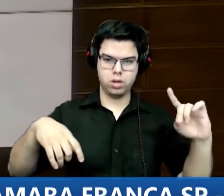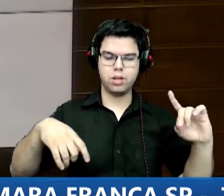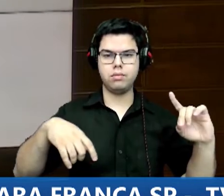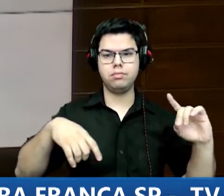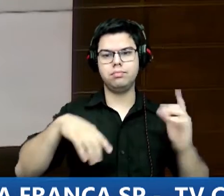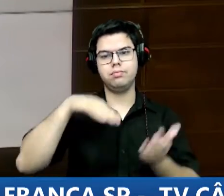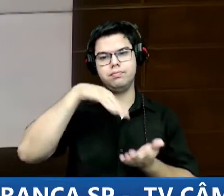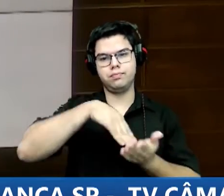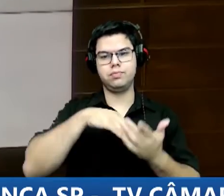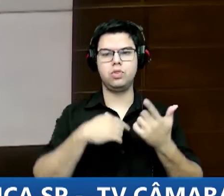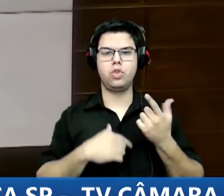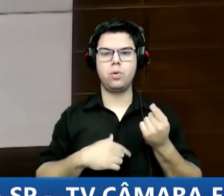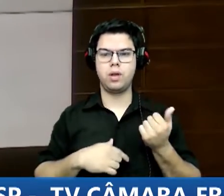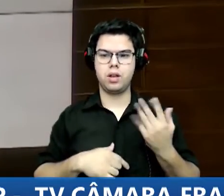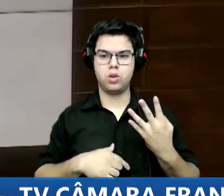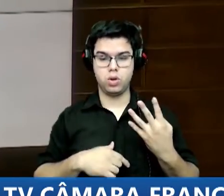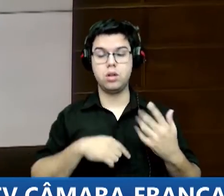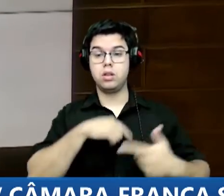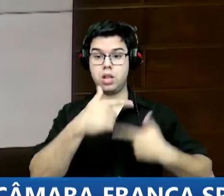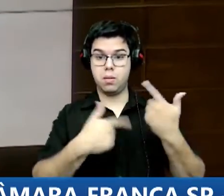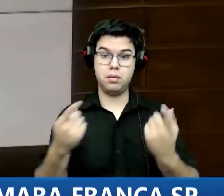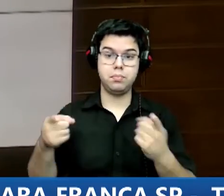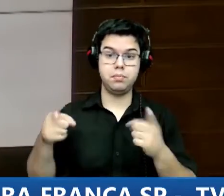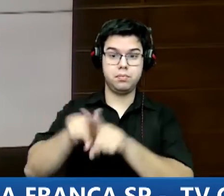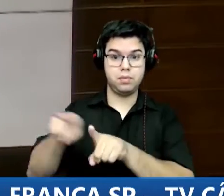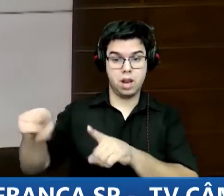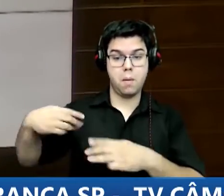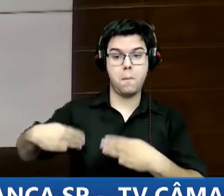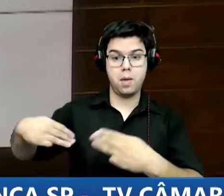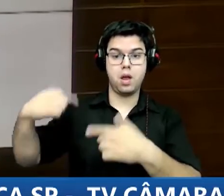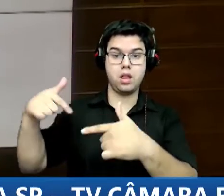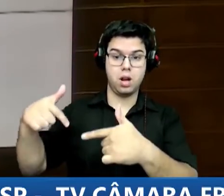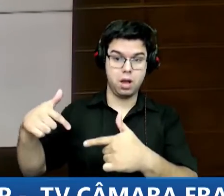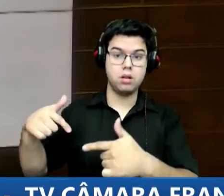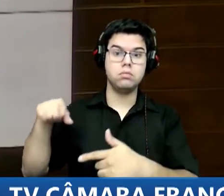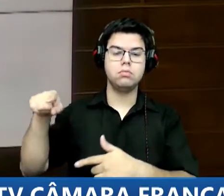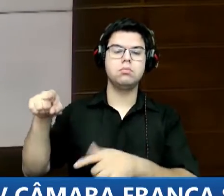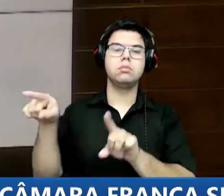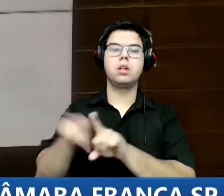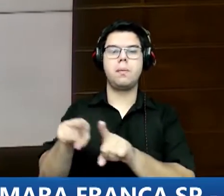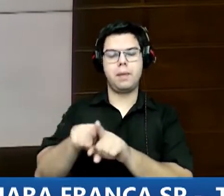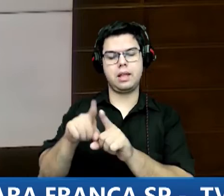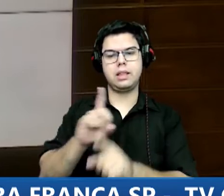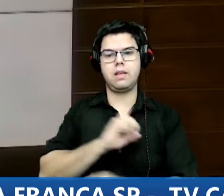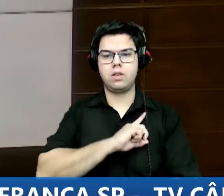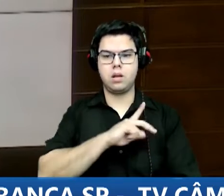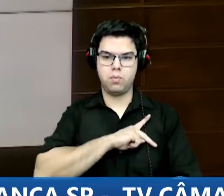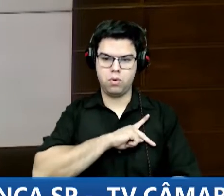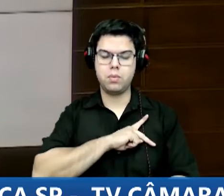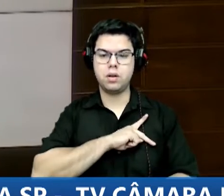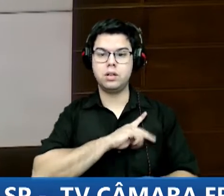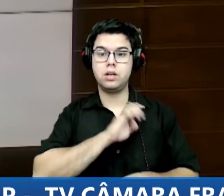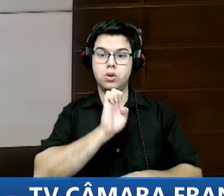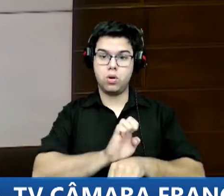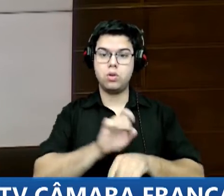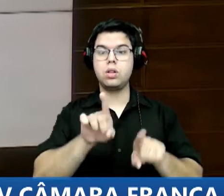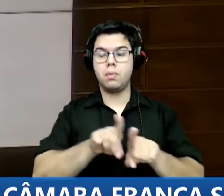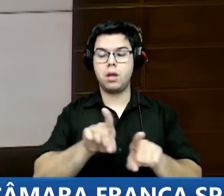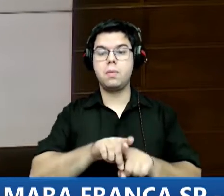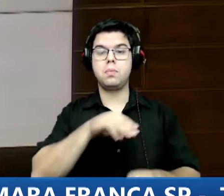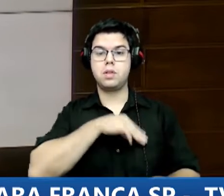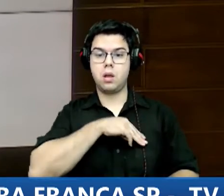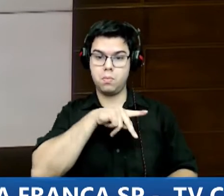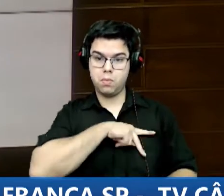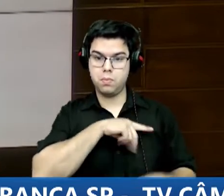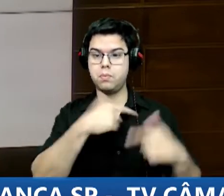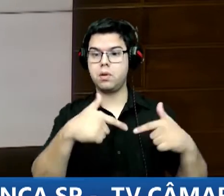rede, feito com o Ministério do Trabalho e Emprego, feito com a Defensoria Pública Estadual e feita com o Ministério Público do Trabalho. Tem mais duas